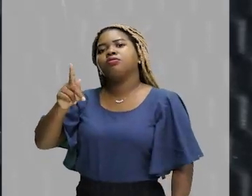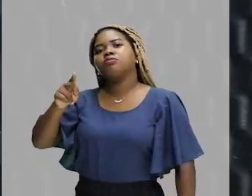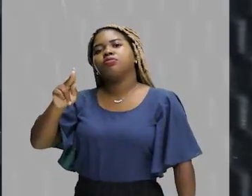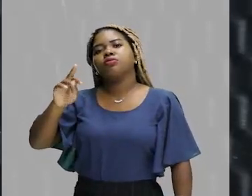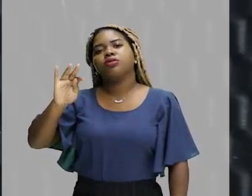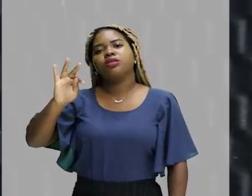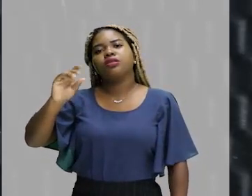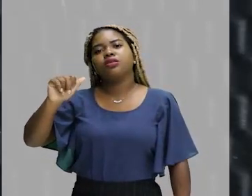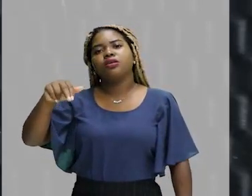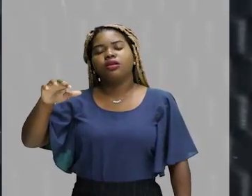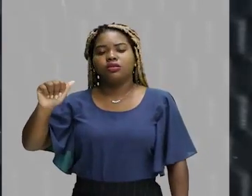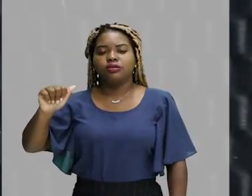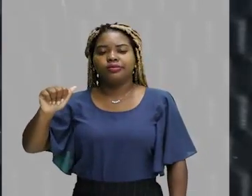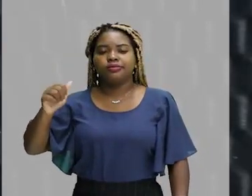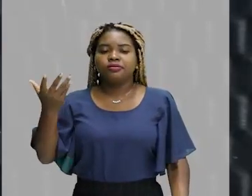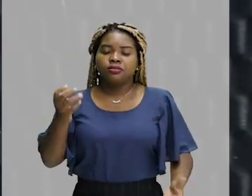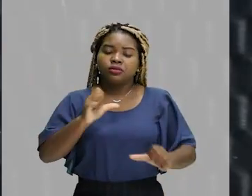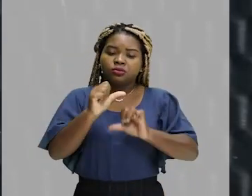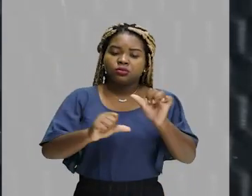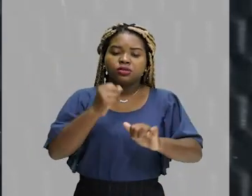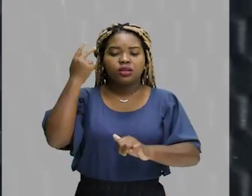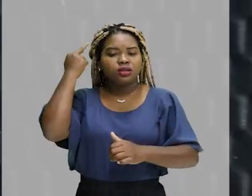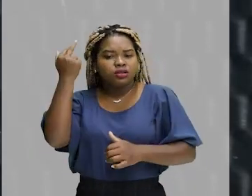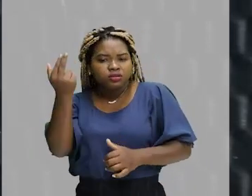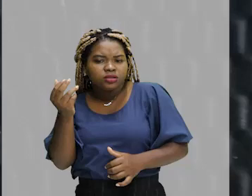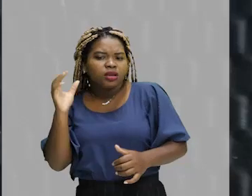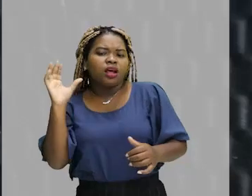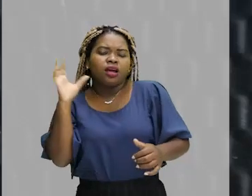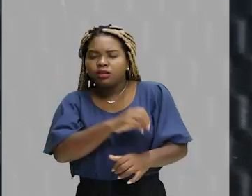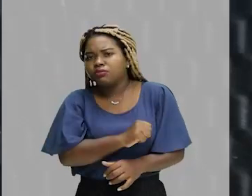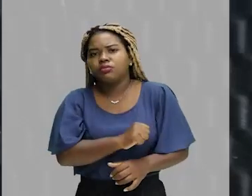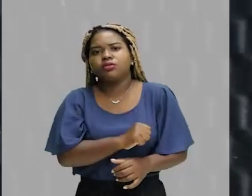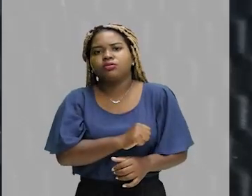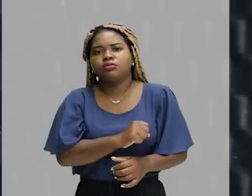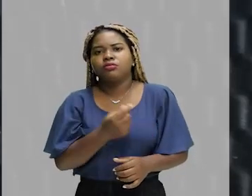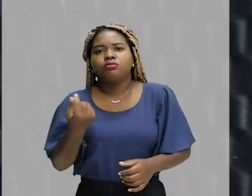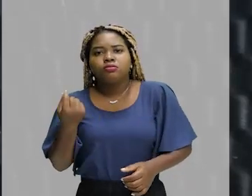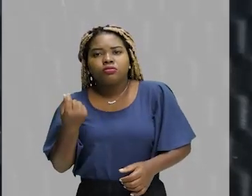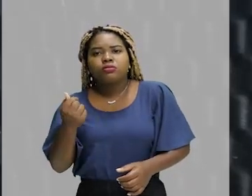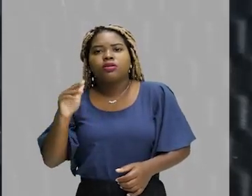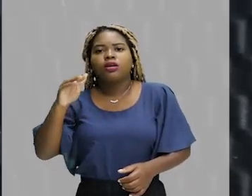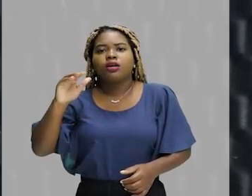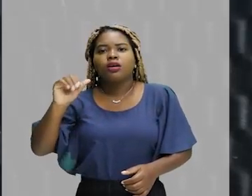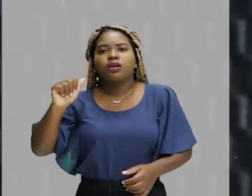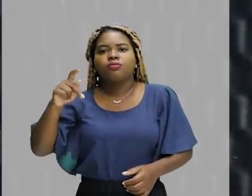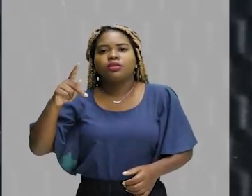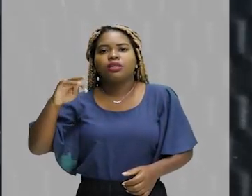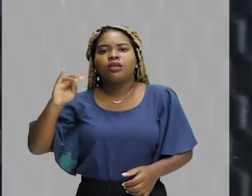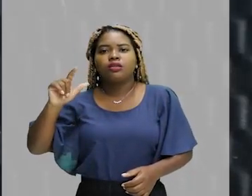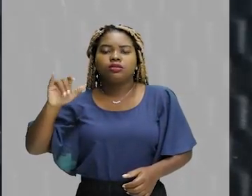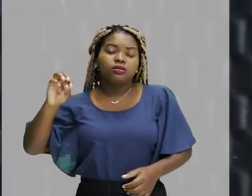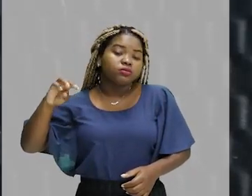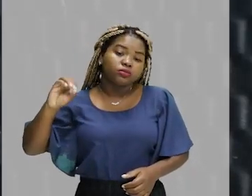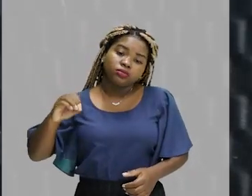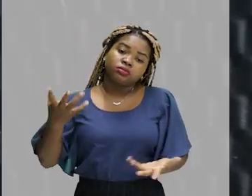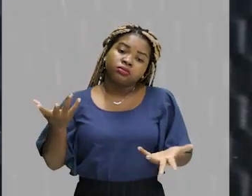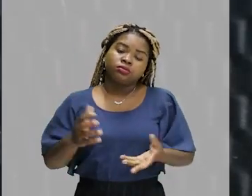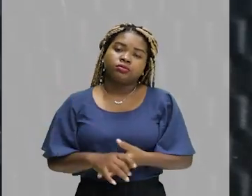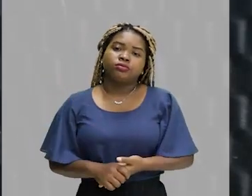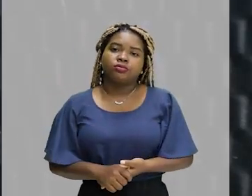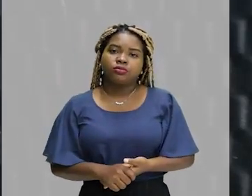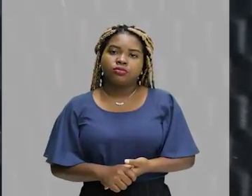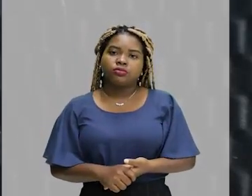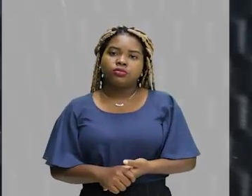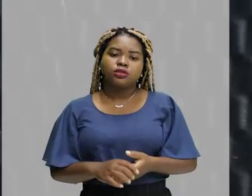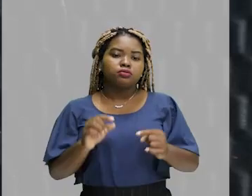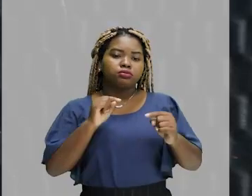necessariamente, dessa mudança da história tão radical no capital. Obviamente que os puritanos são burgueses, mas não traz, não